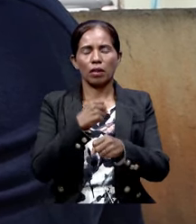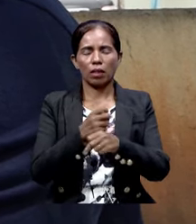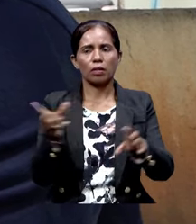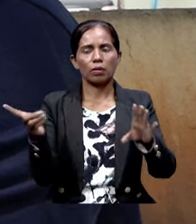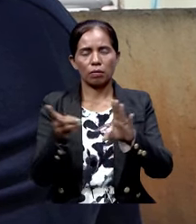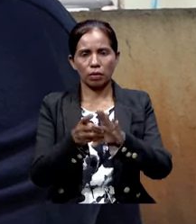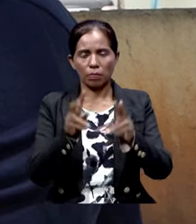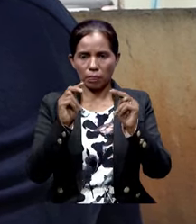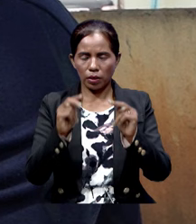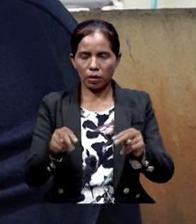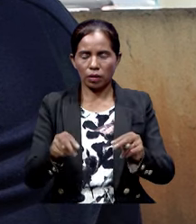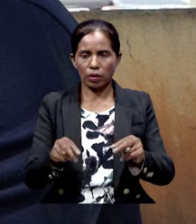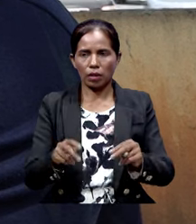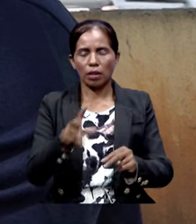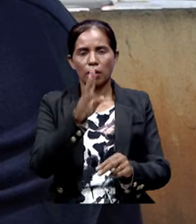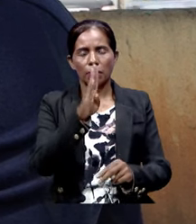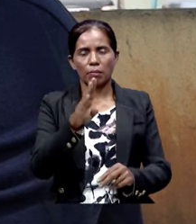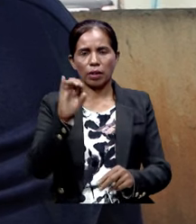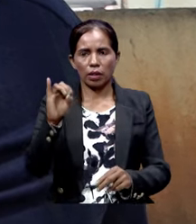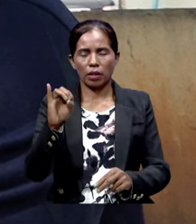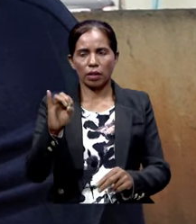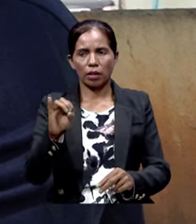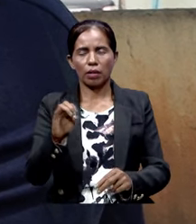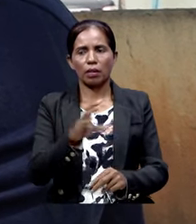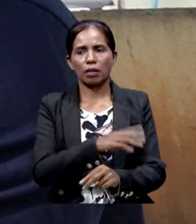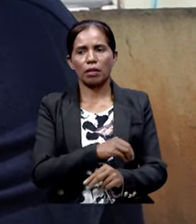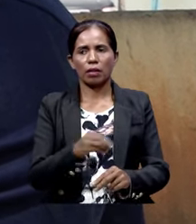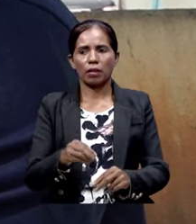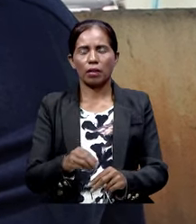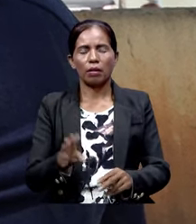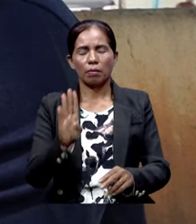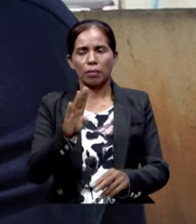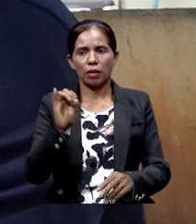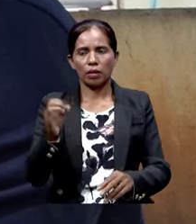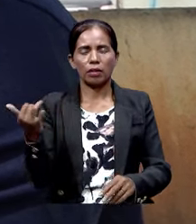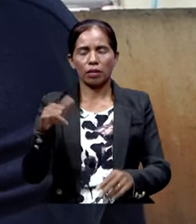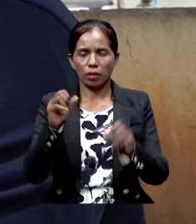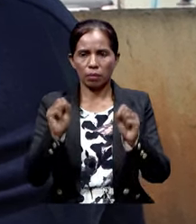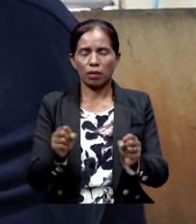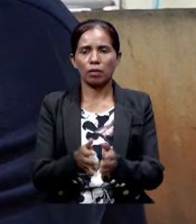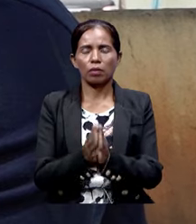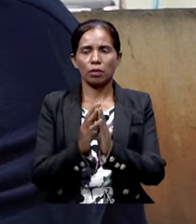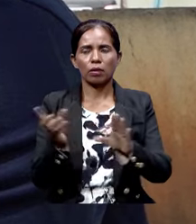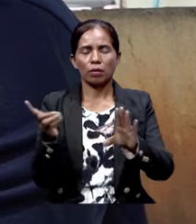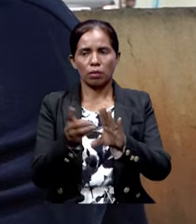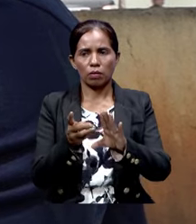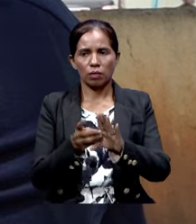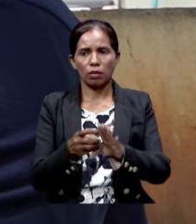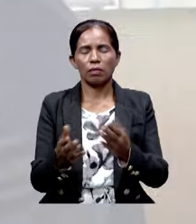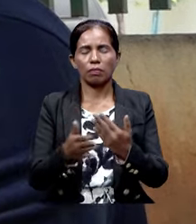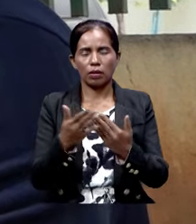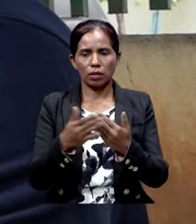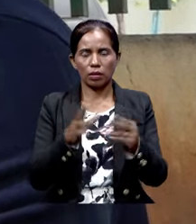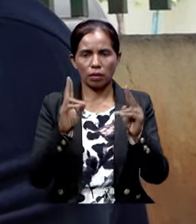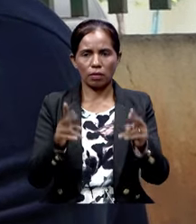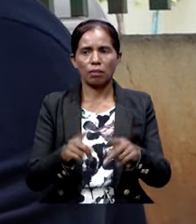precisa ya documentos NB, original, a tu ne sirabele urgente documentos, só fácil